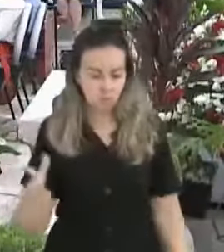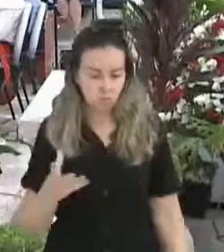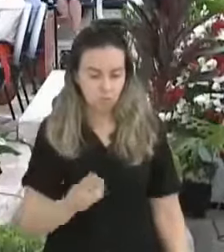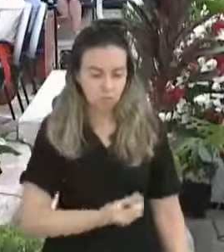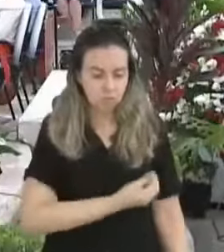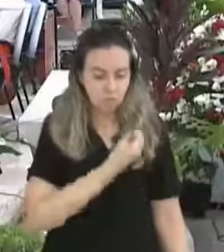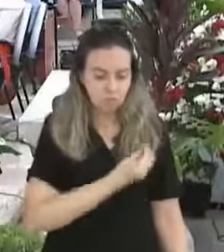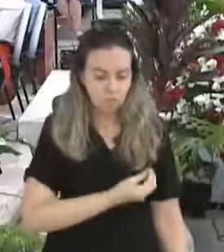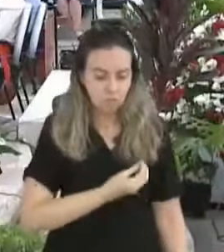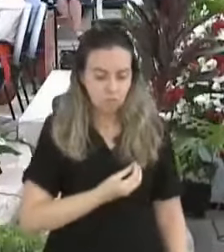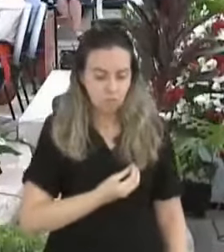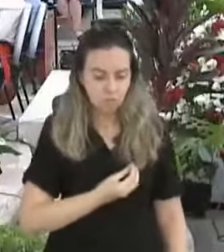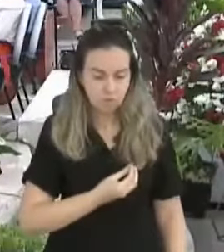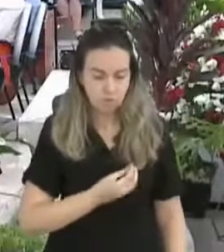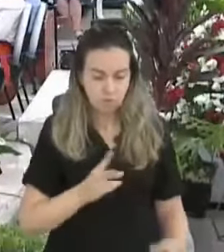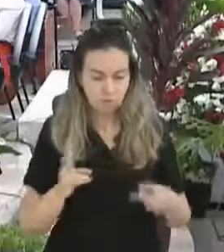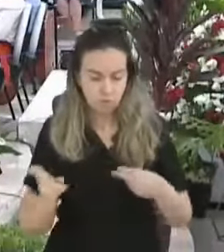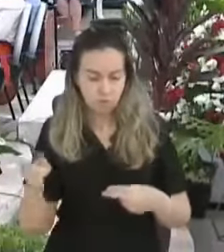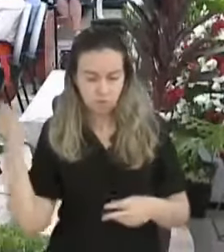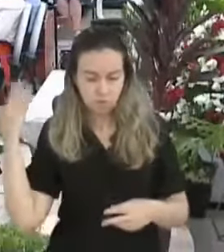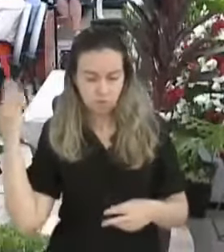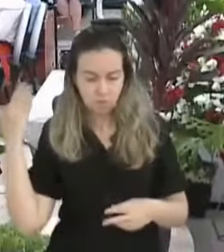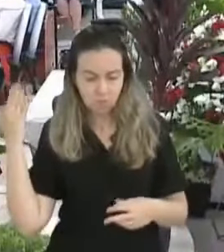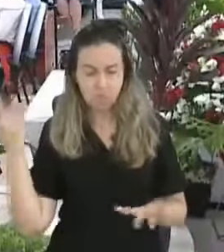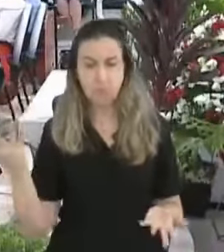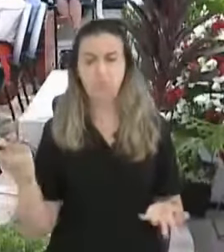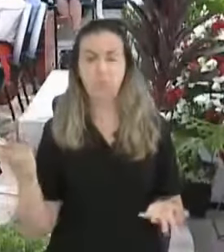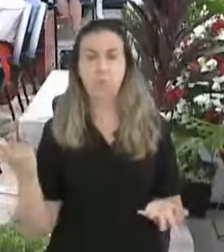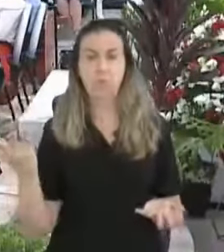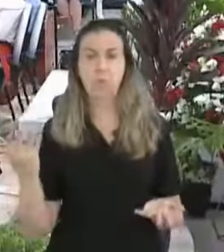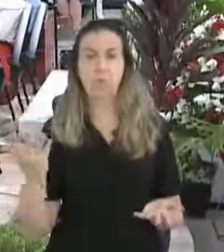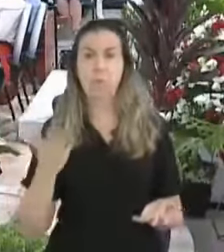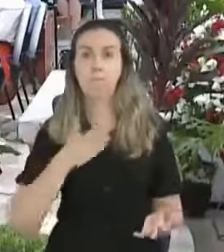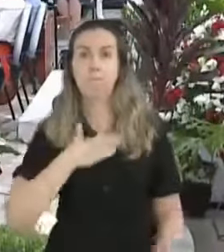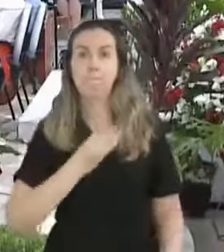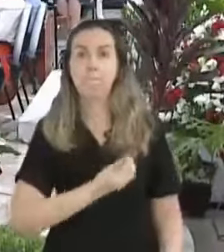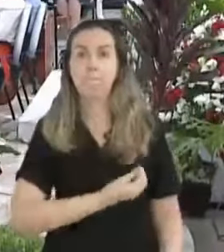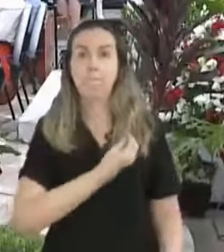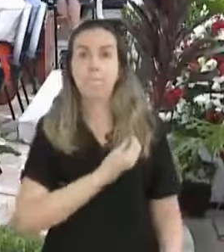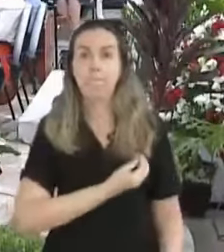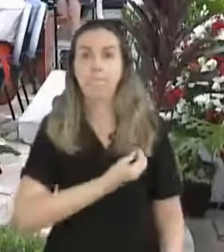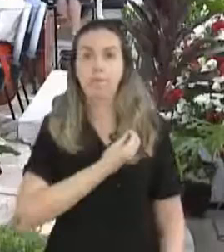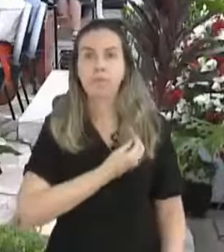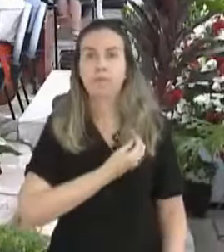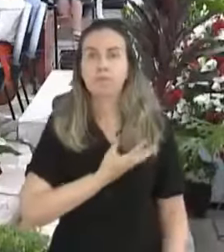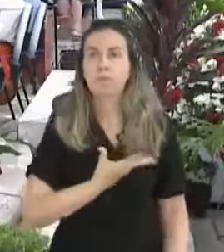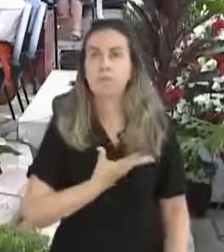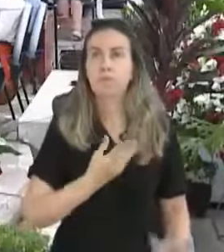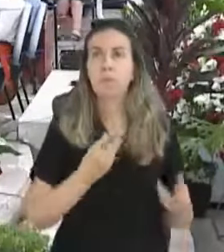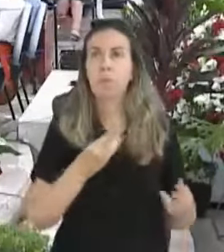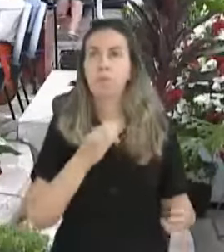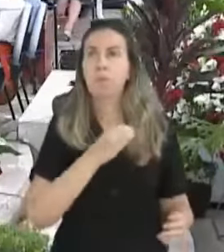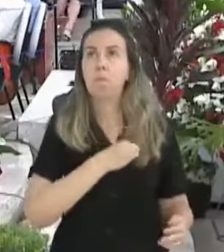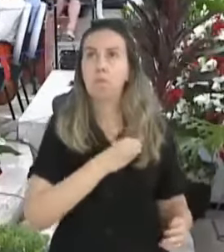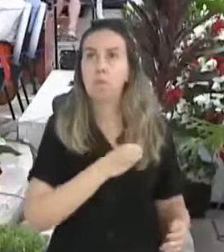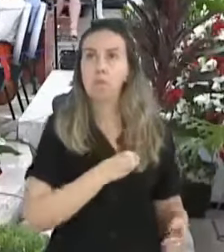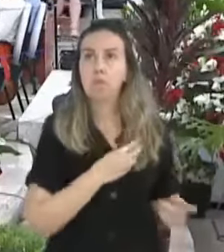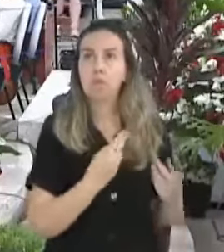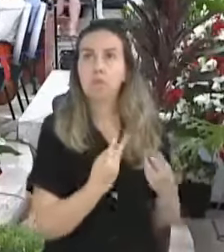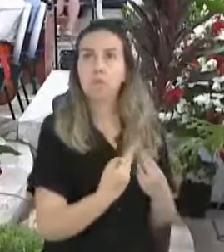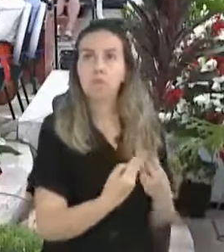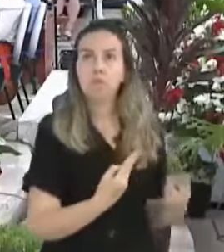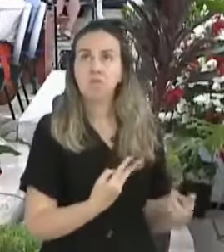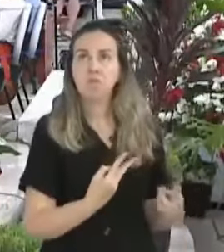tudo voltar ao normal e você continuar com os mesmos vícios que você estava